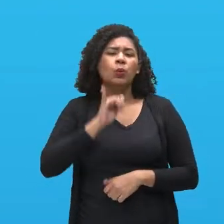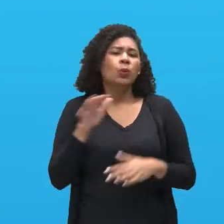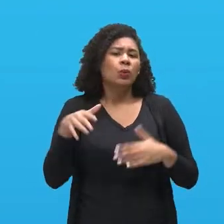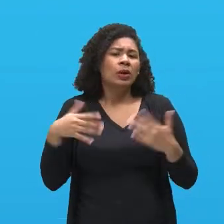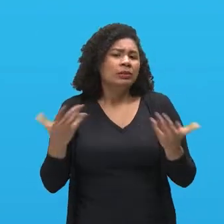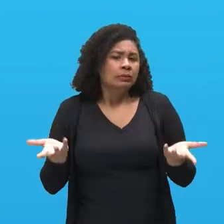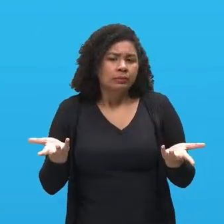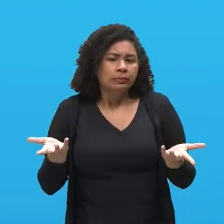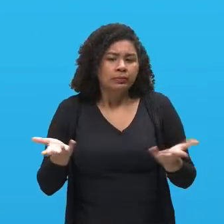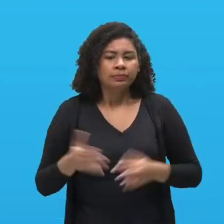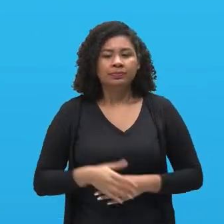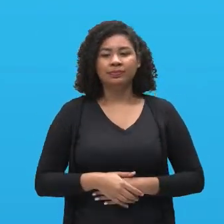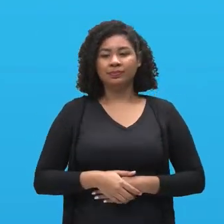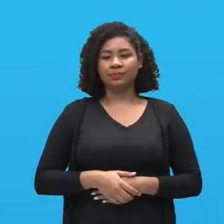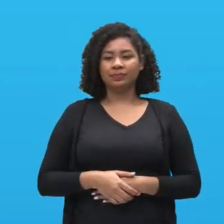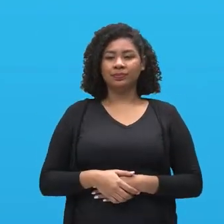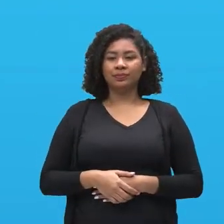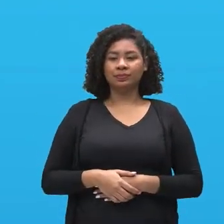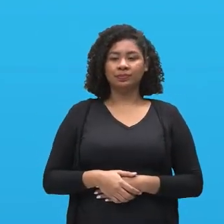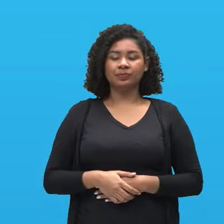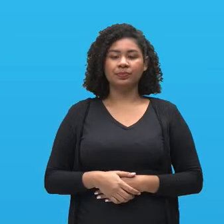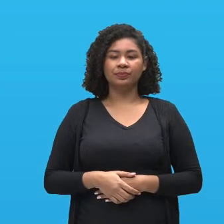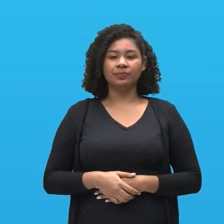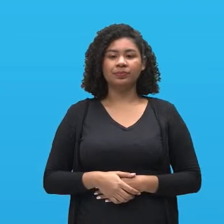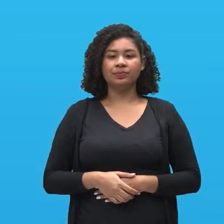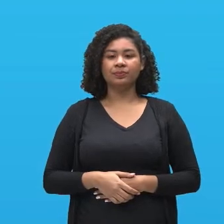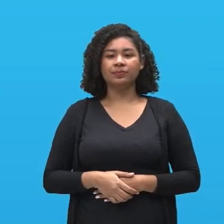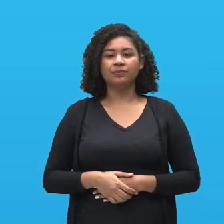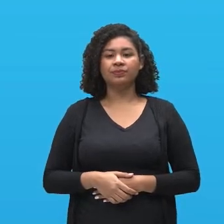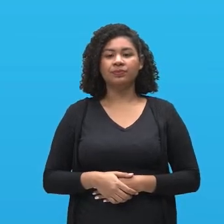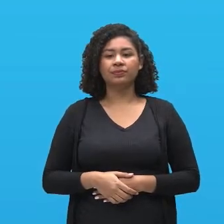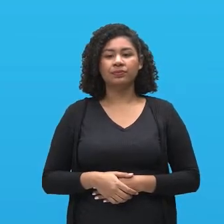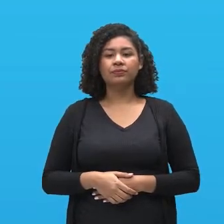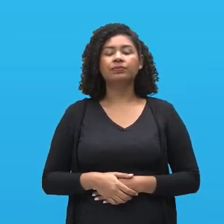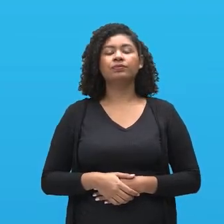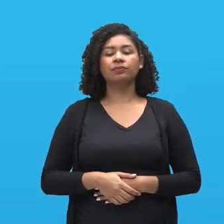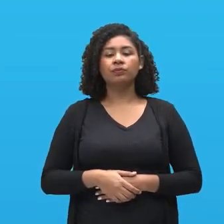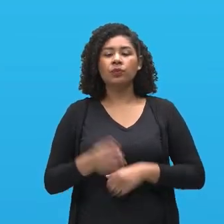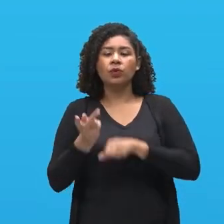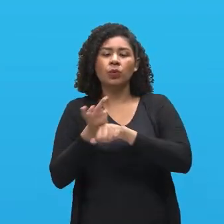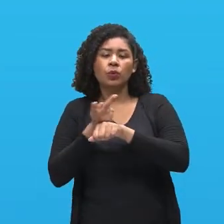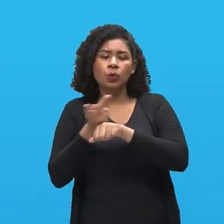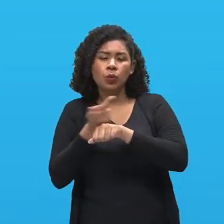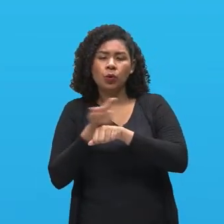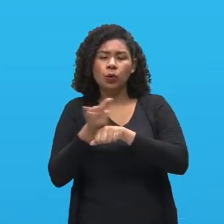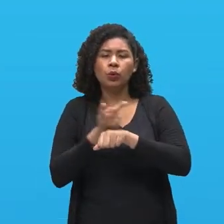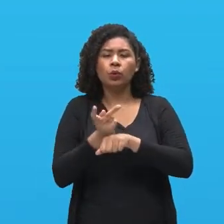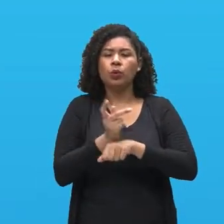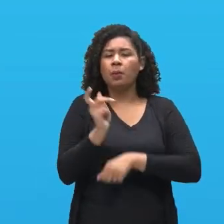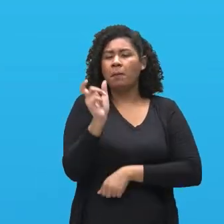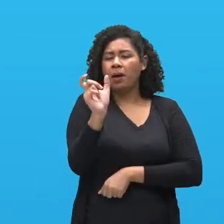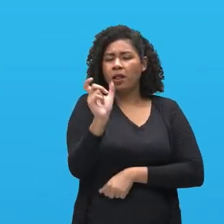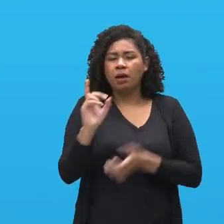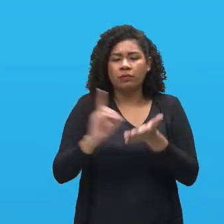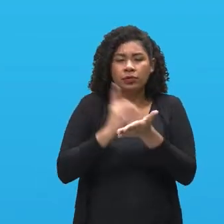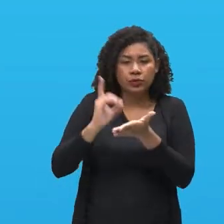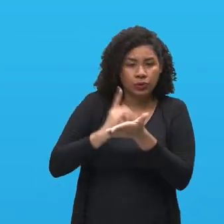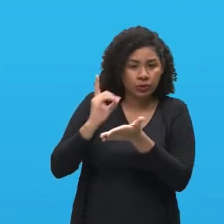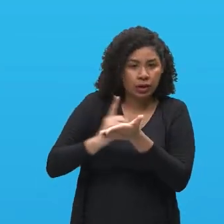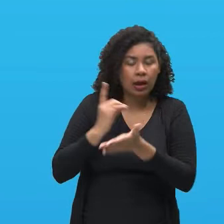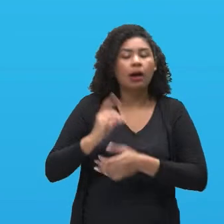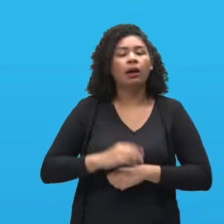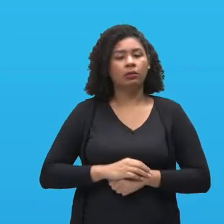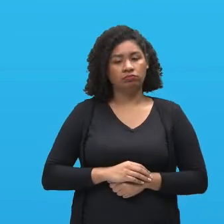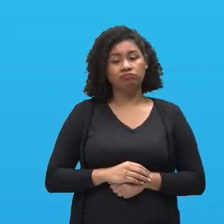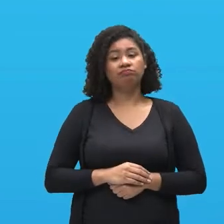usa o scanning? Vamos lembrar aqui. Quando você procura uma palavra no dicionário, você está usando o